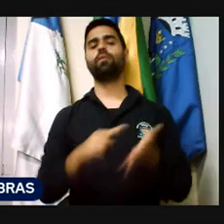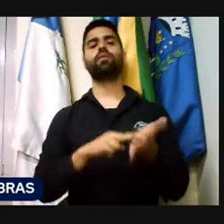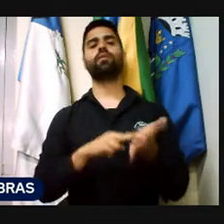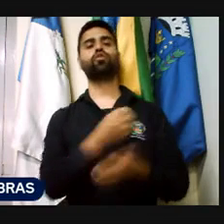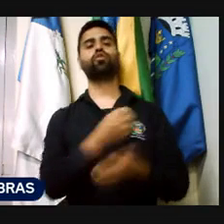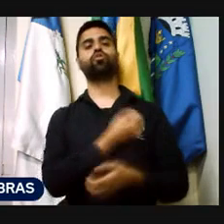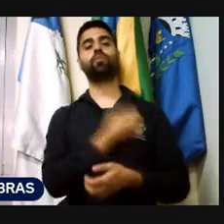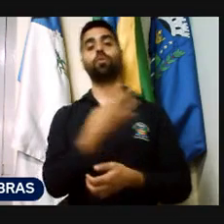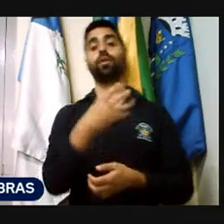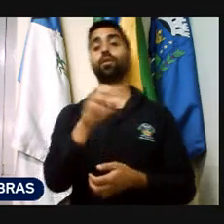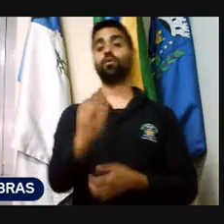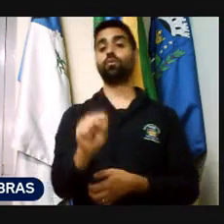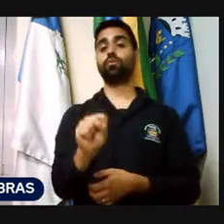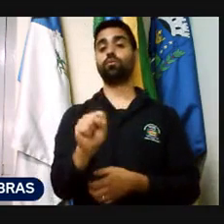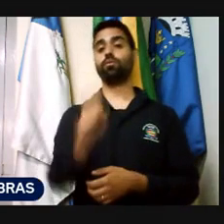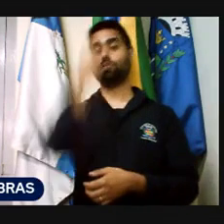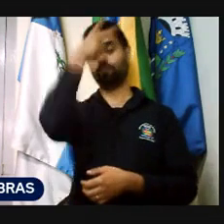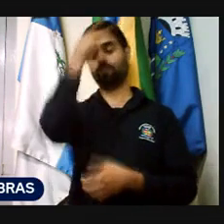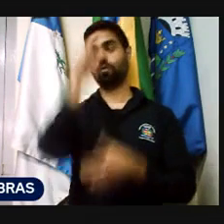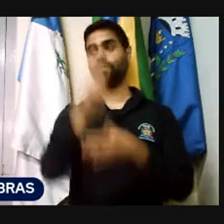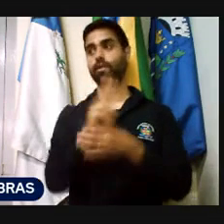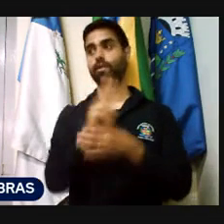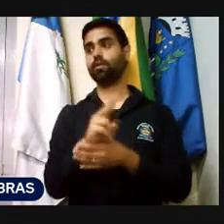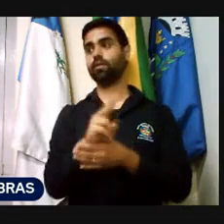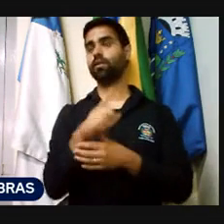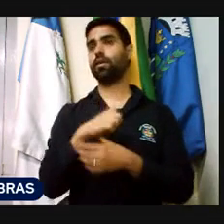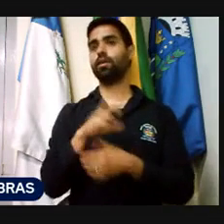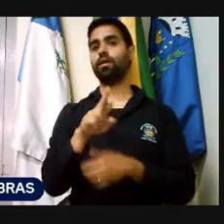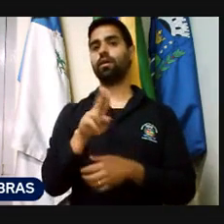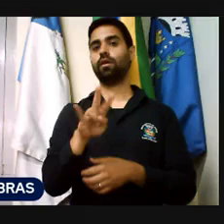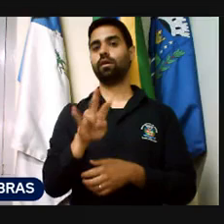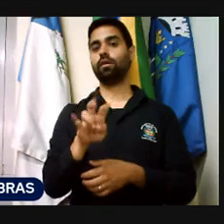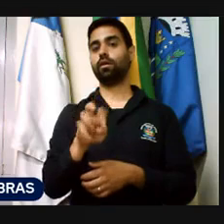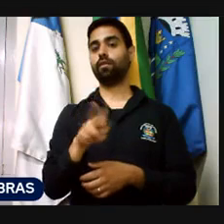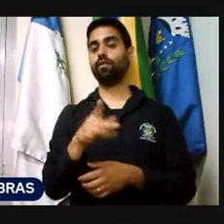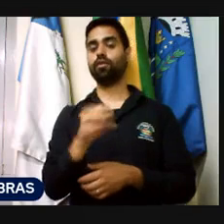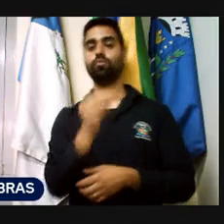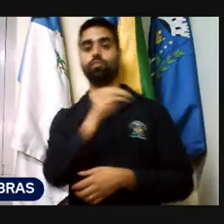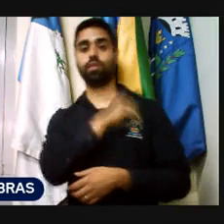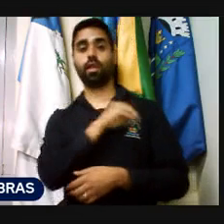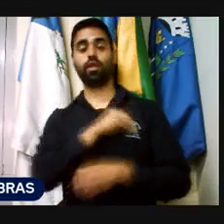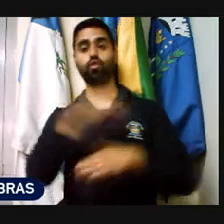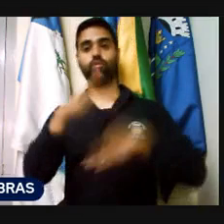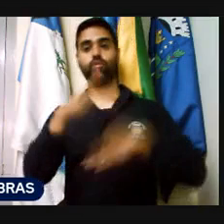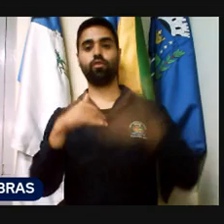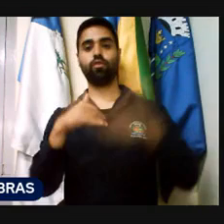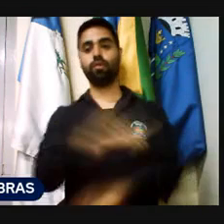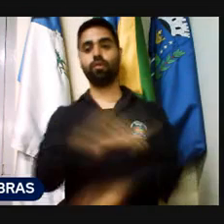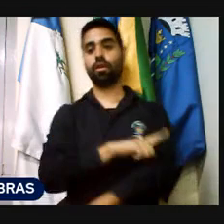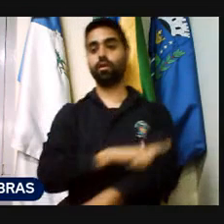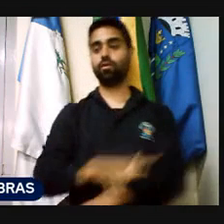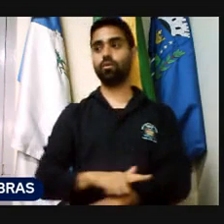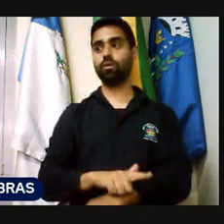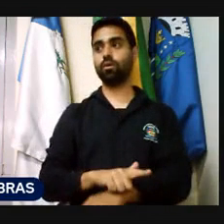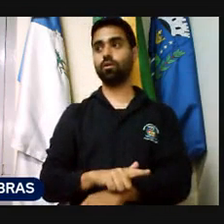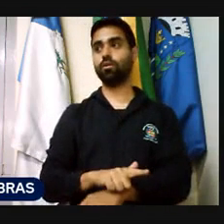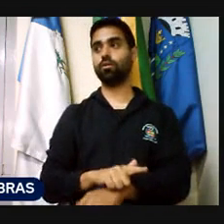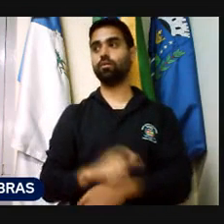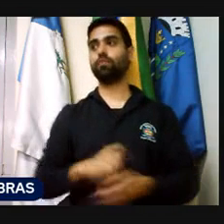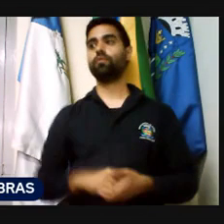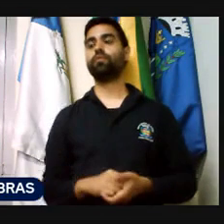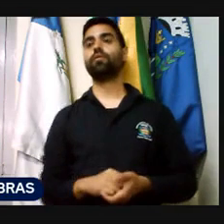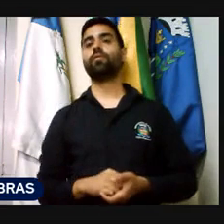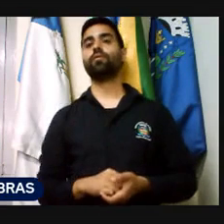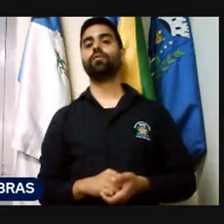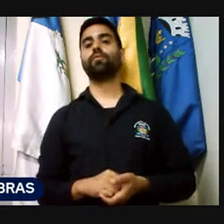mensagem 48, concede revisão salarial aos profissionais da educação da rede pública do